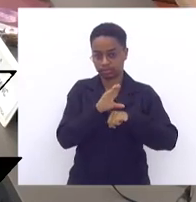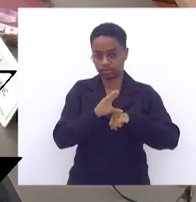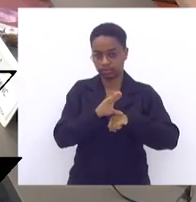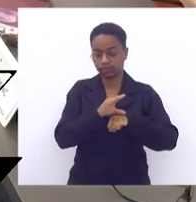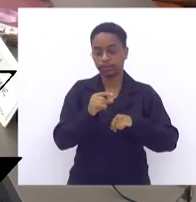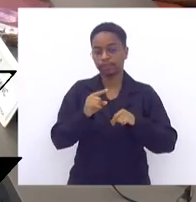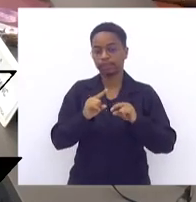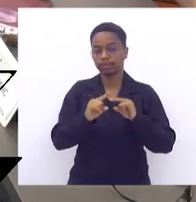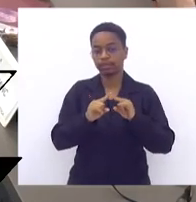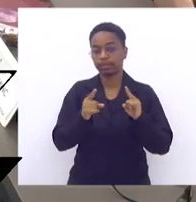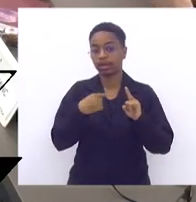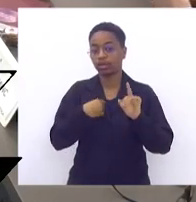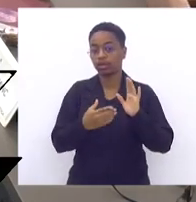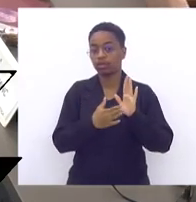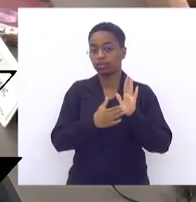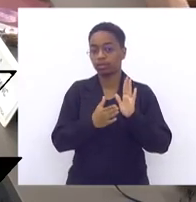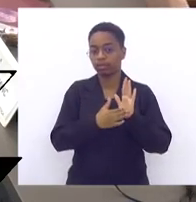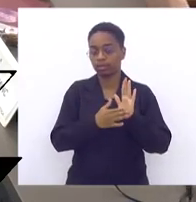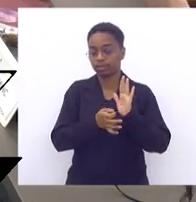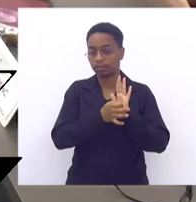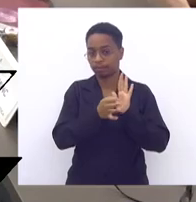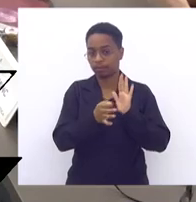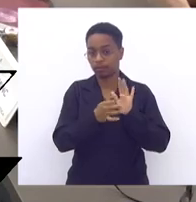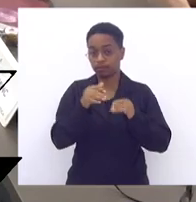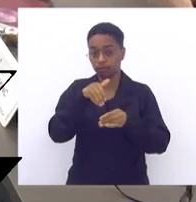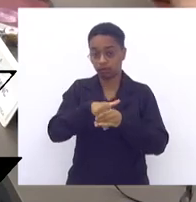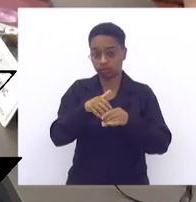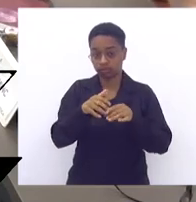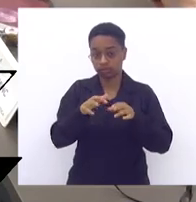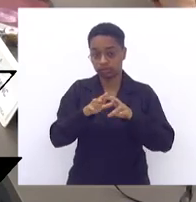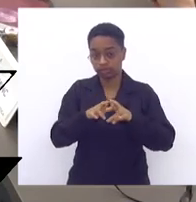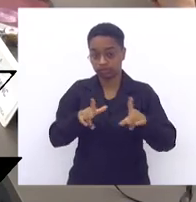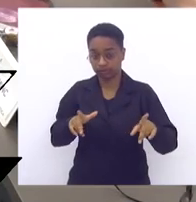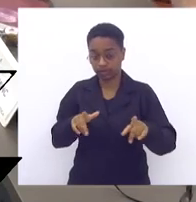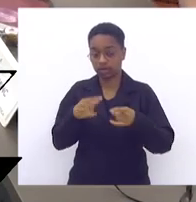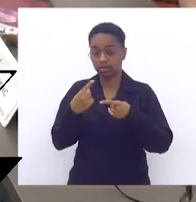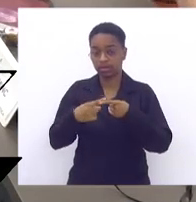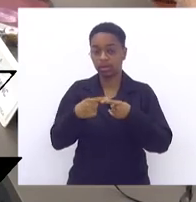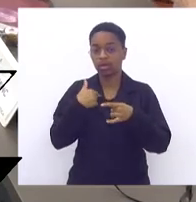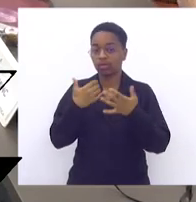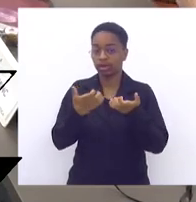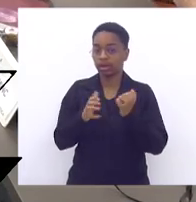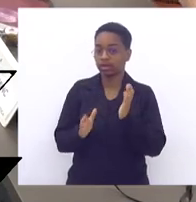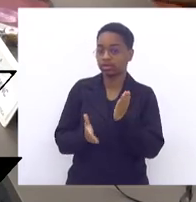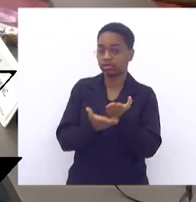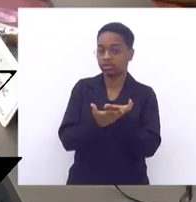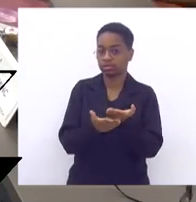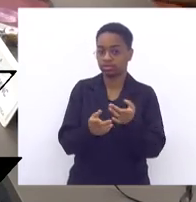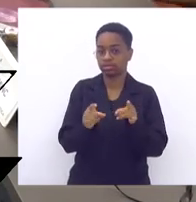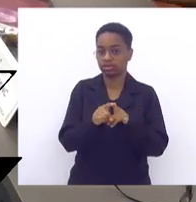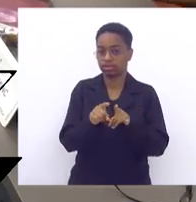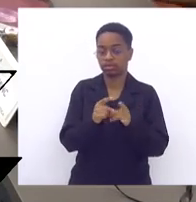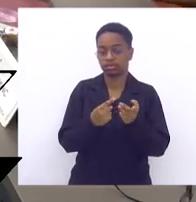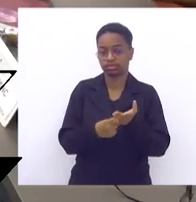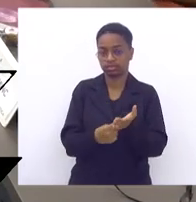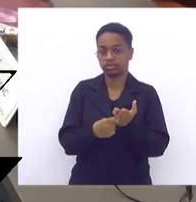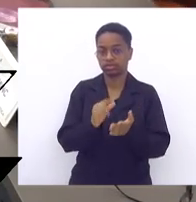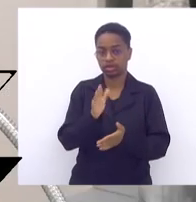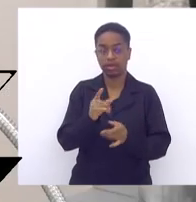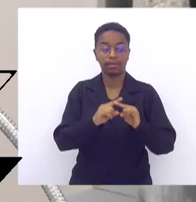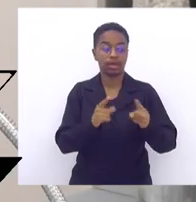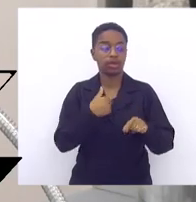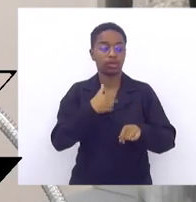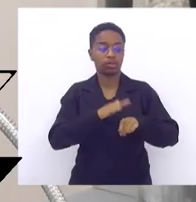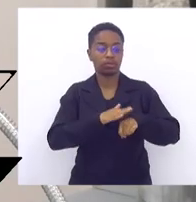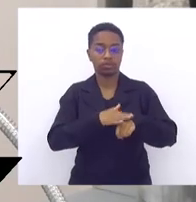estou propondo um parecer, um voto divergente pela anexação, que inclusive já foi acordado com o autor. Mas fui eu mesmo que sugeri. Sim, Vossa